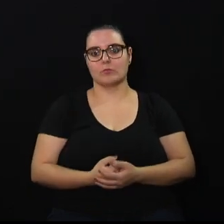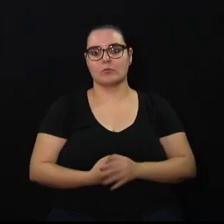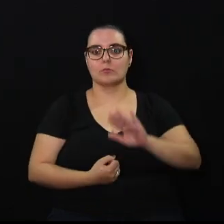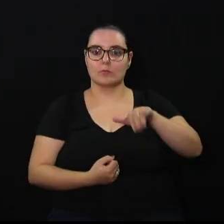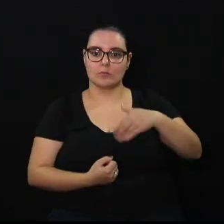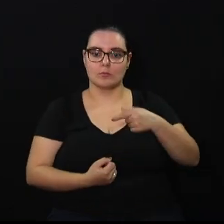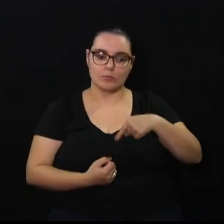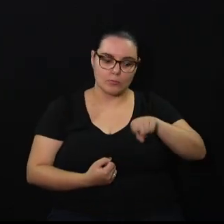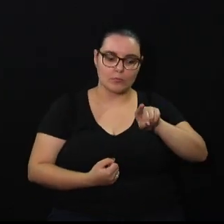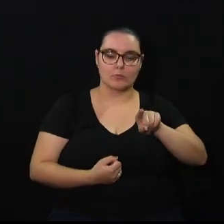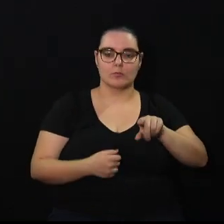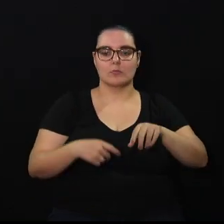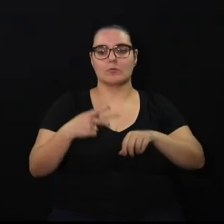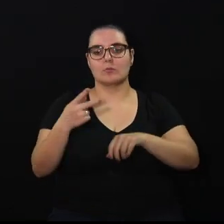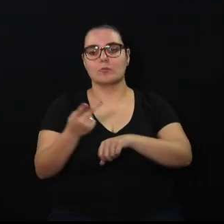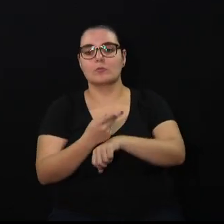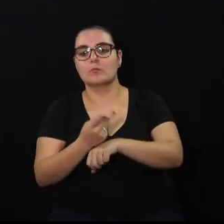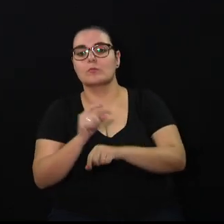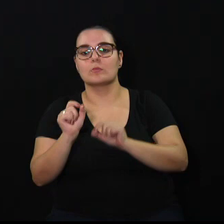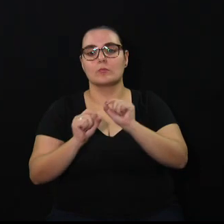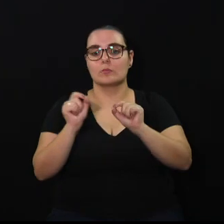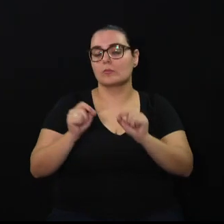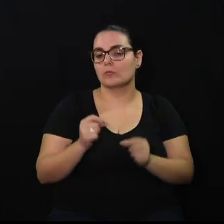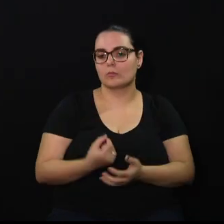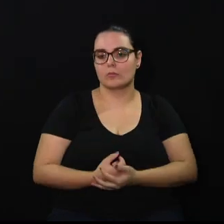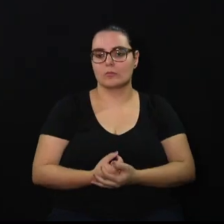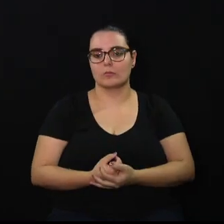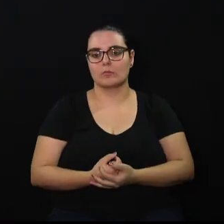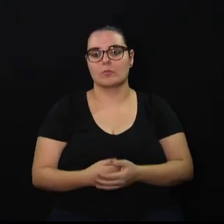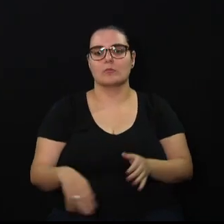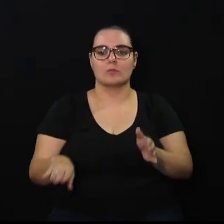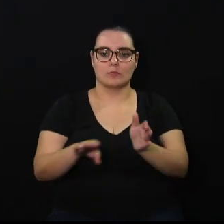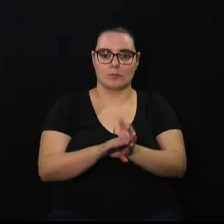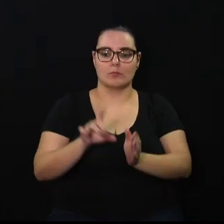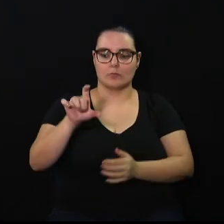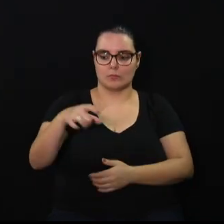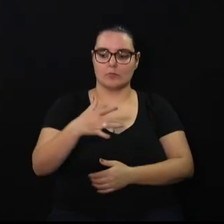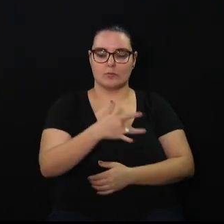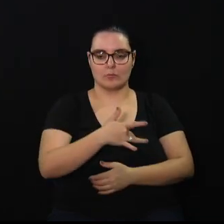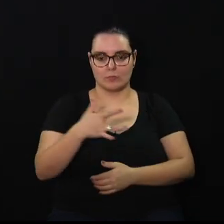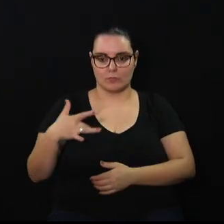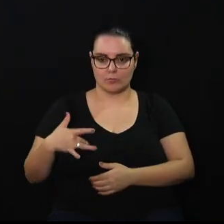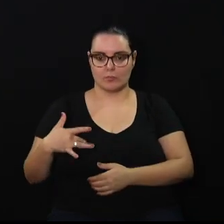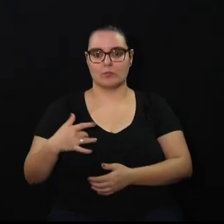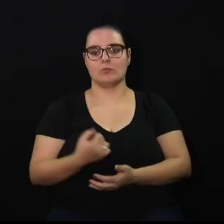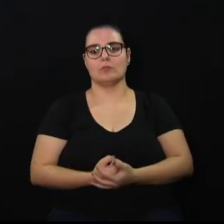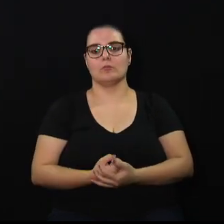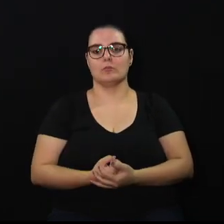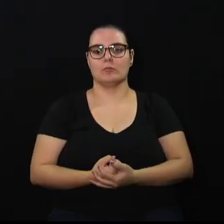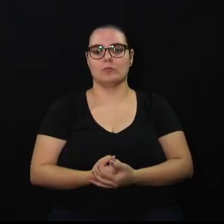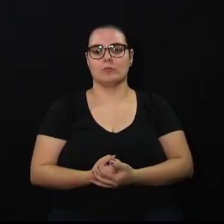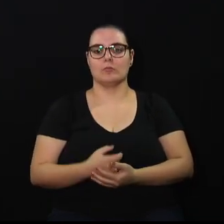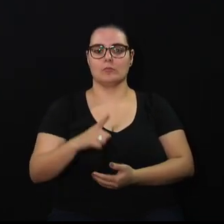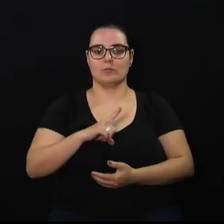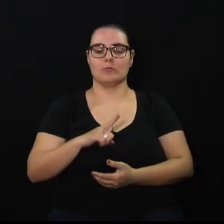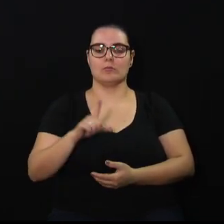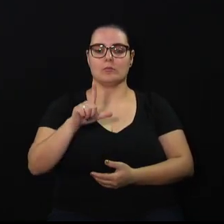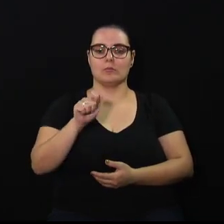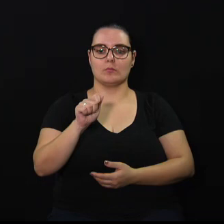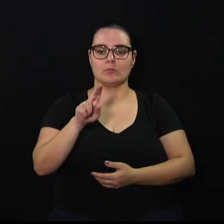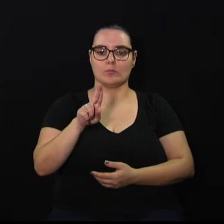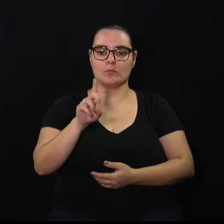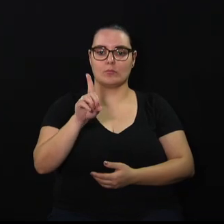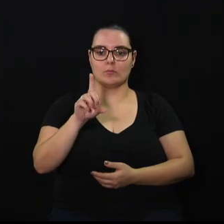a gente procura a gente chega até o plano chega no sus com o laudo a gente é negado